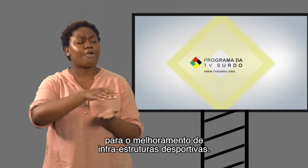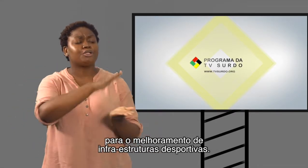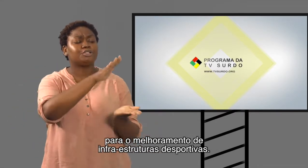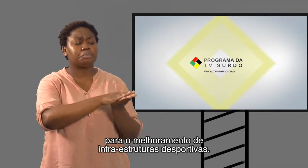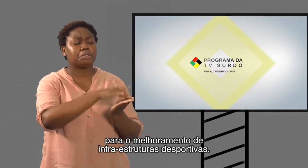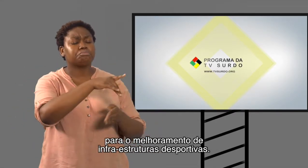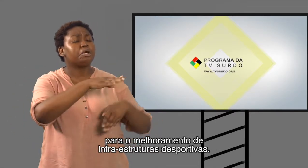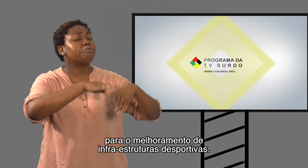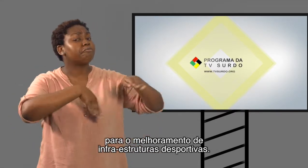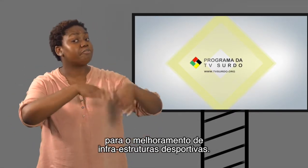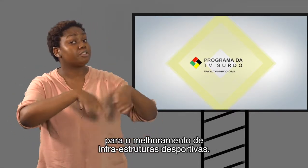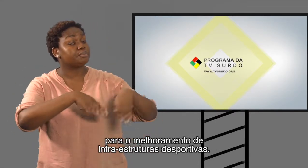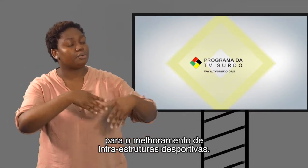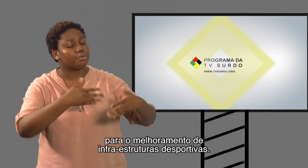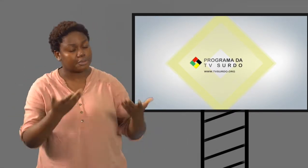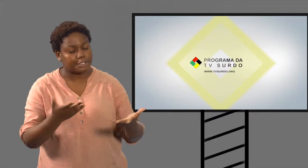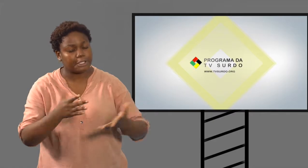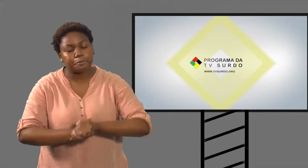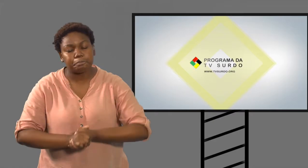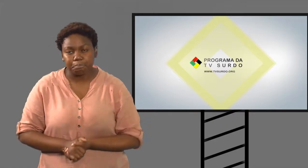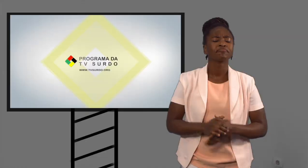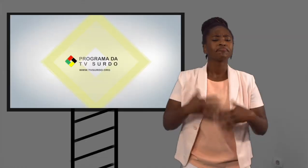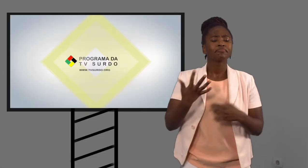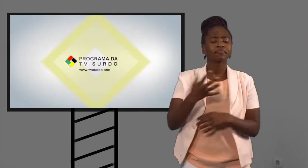de infraestruturas desportivas.